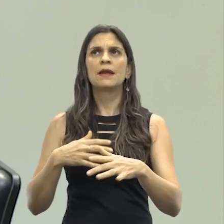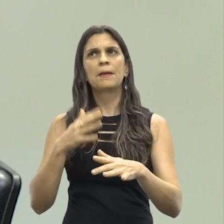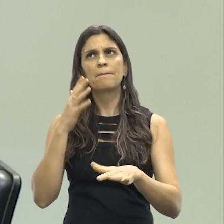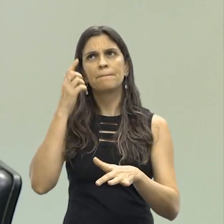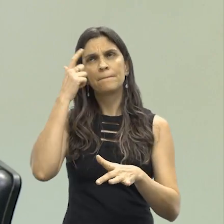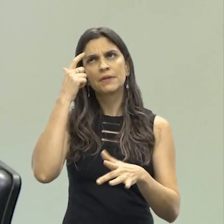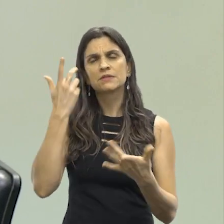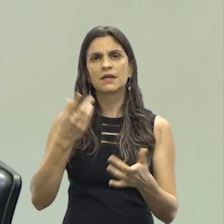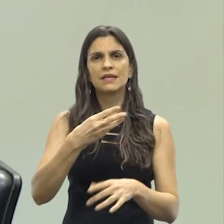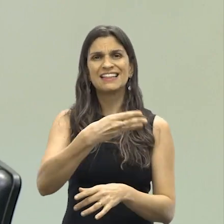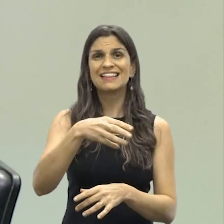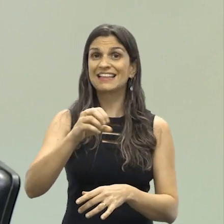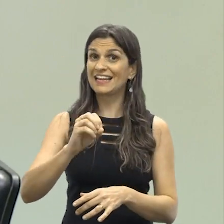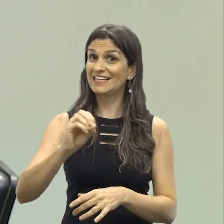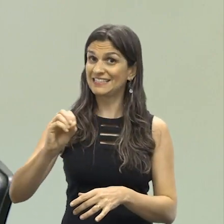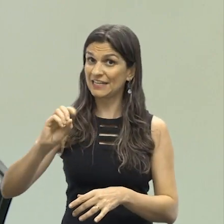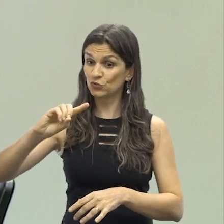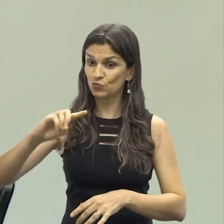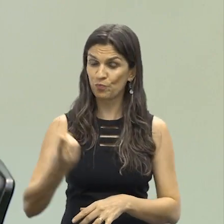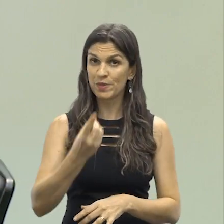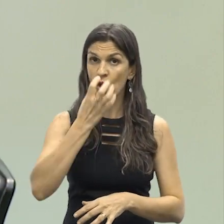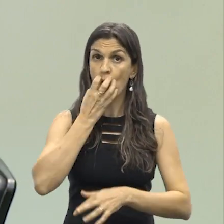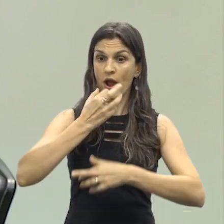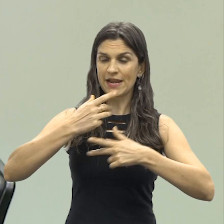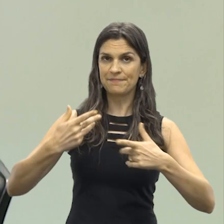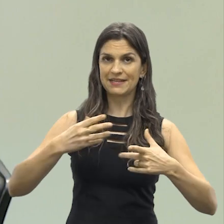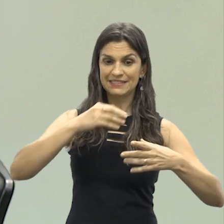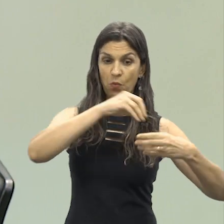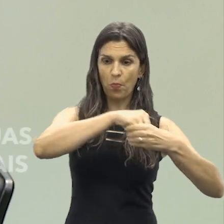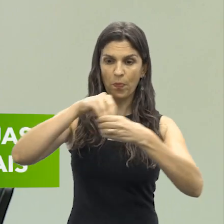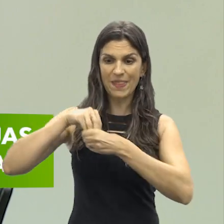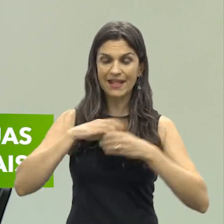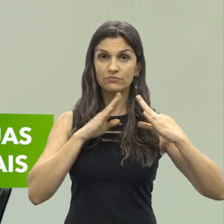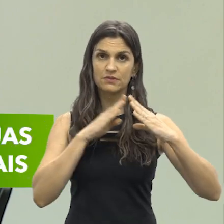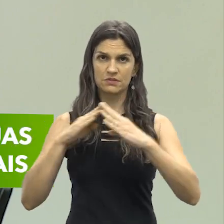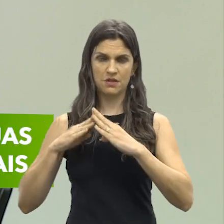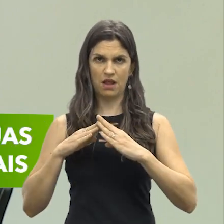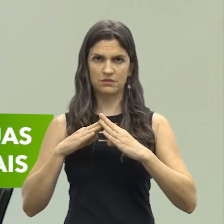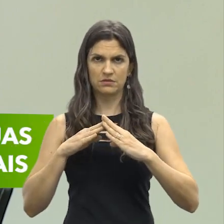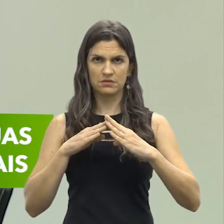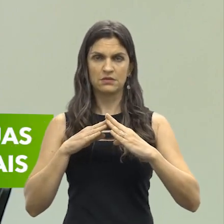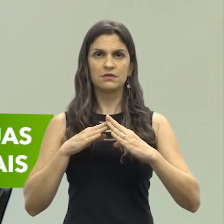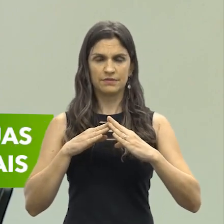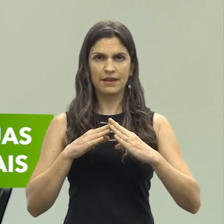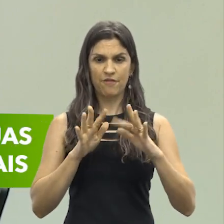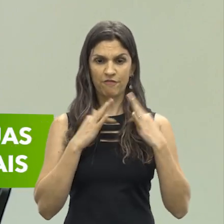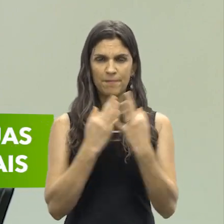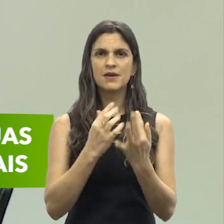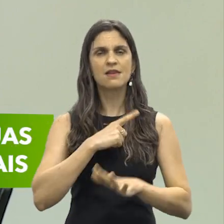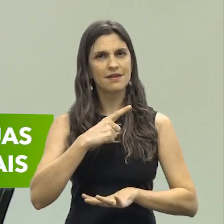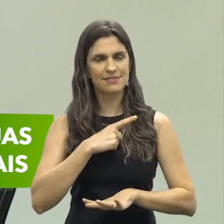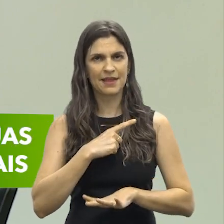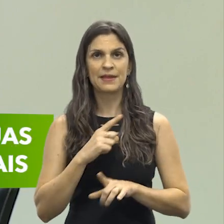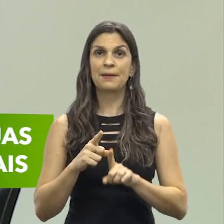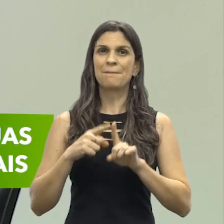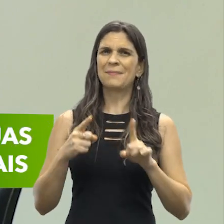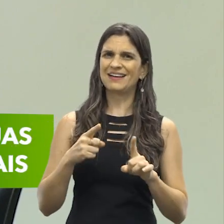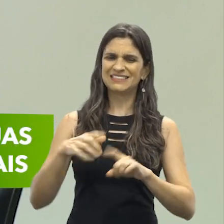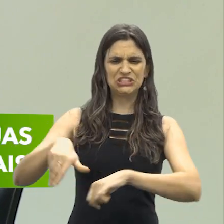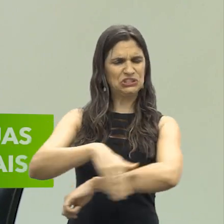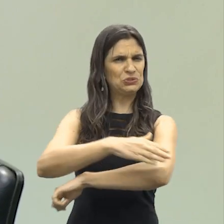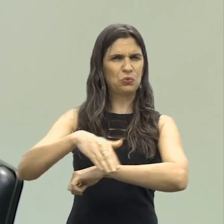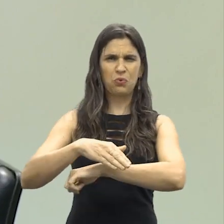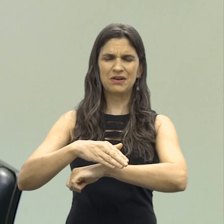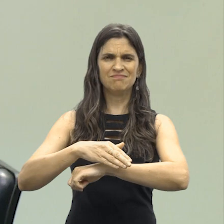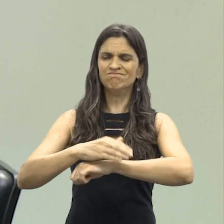censo, eu falo de animais domiciliados. Então, se eu for pegar um censo de aproximadamente 4%, que eu acredito que é muito maior, de animais que estão em situação